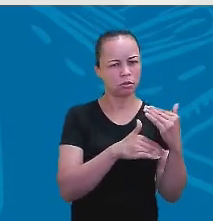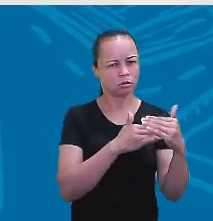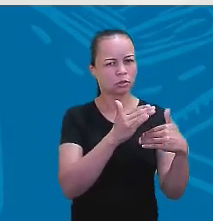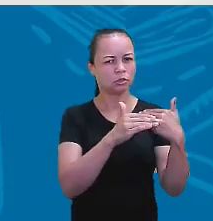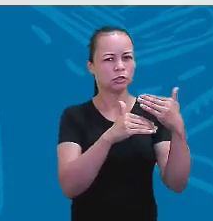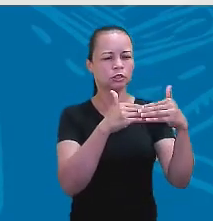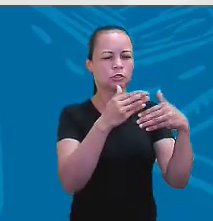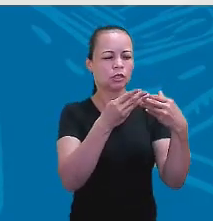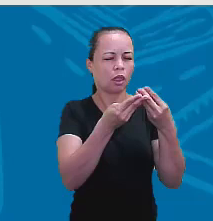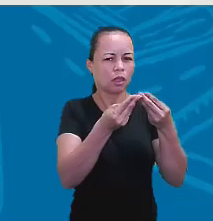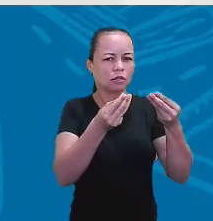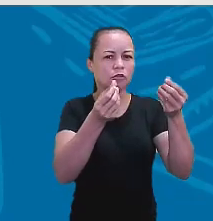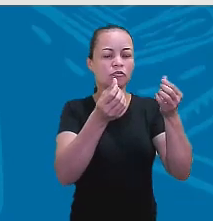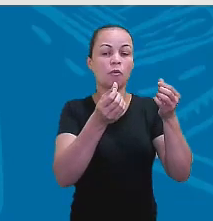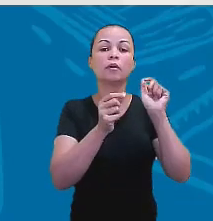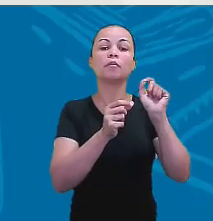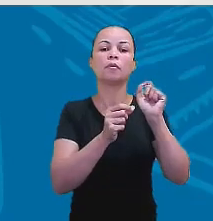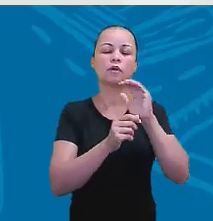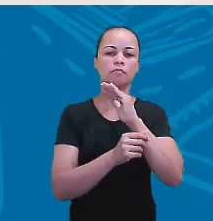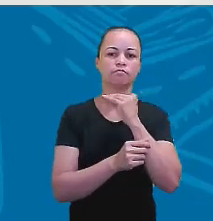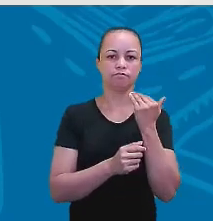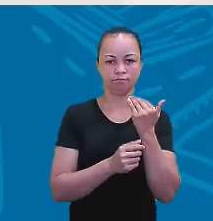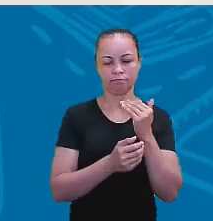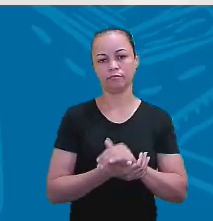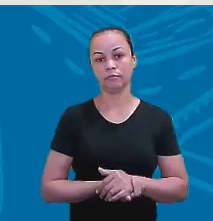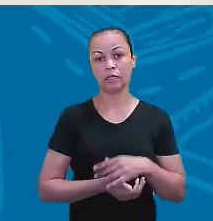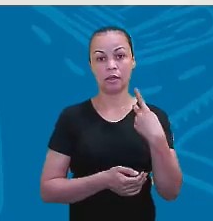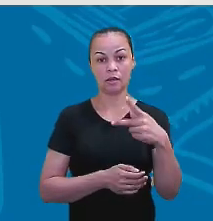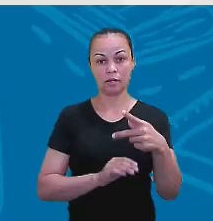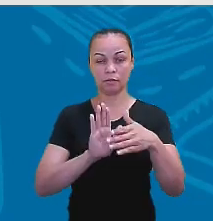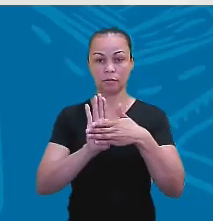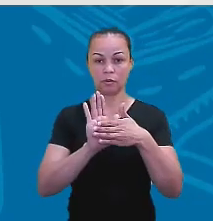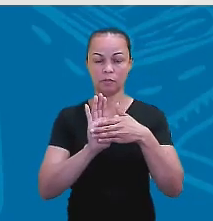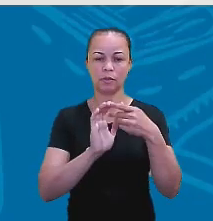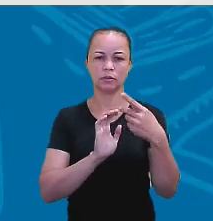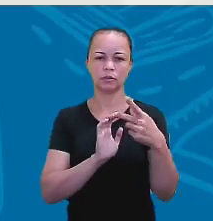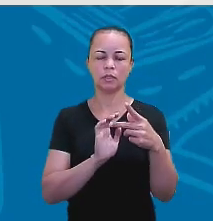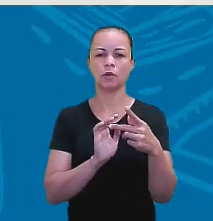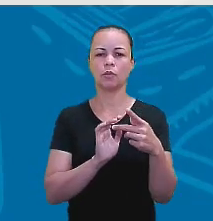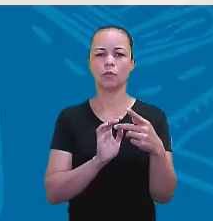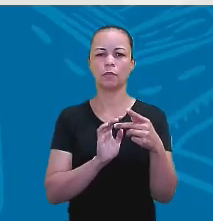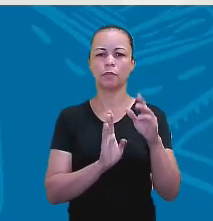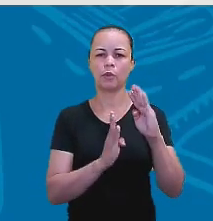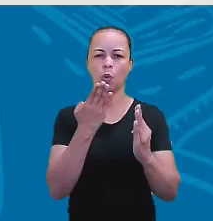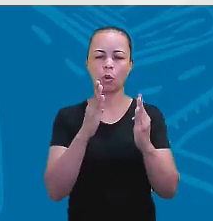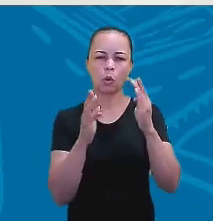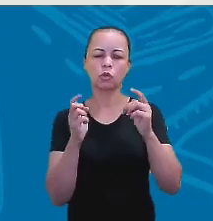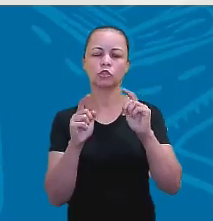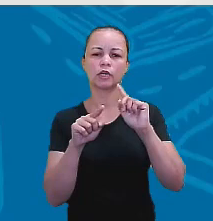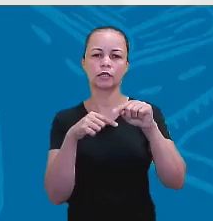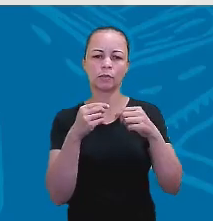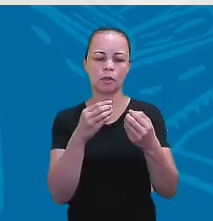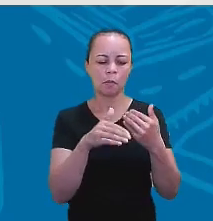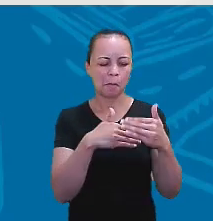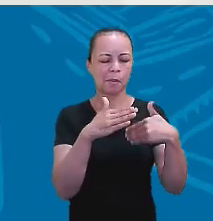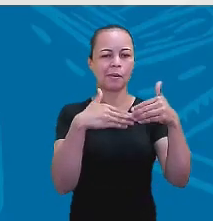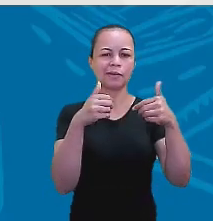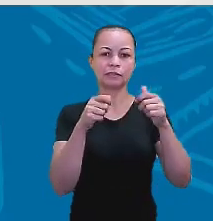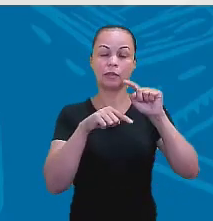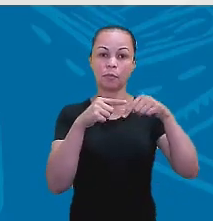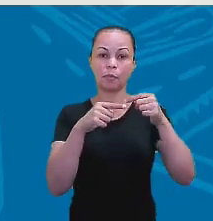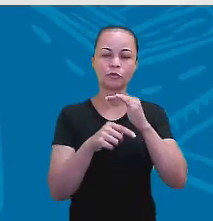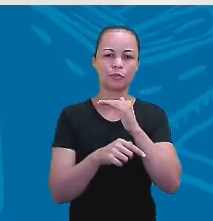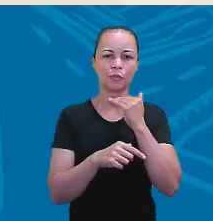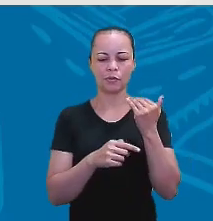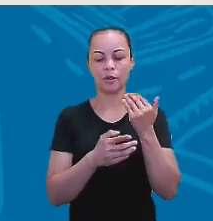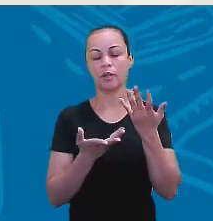ela se desenvolve e depois morre. Essa programação biológica que a célula tem depois de morrer é chamada de apoptose,